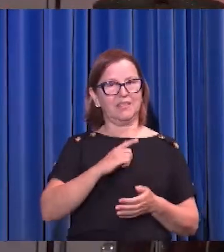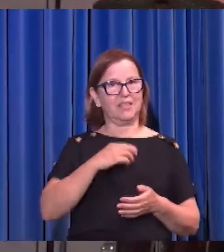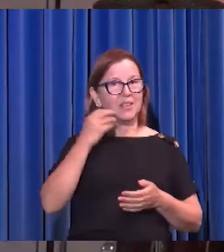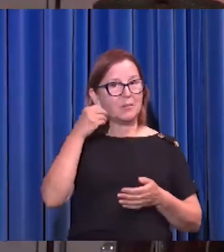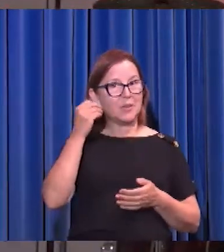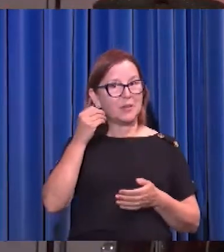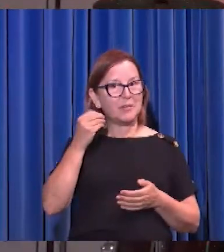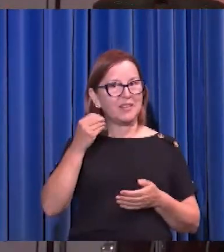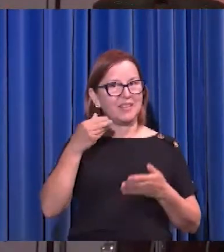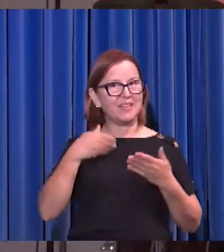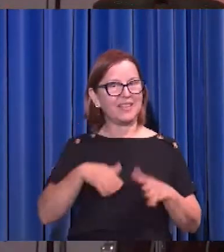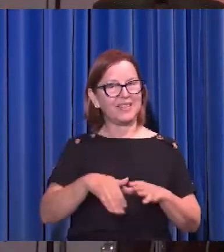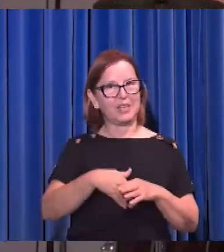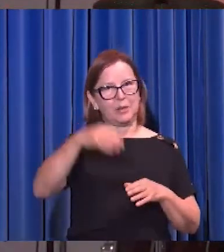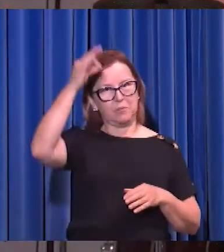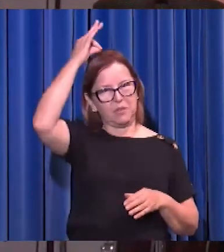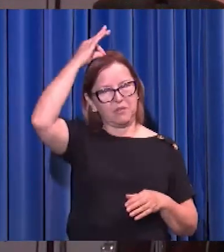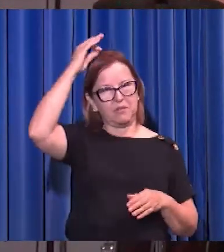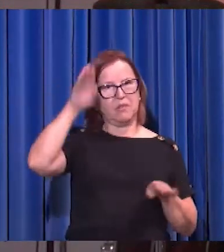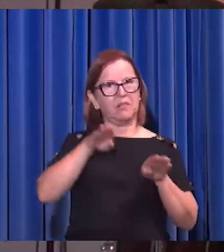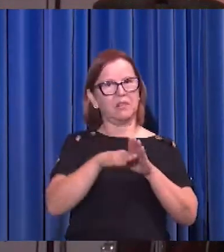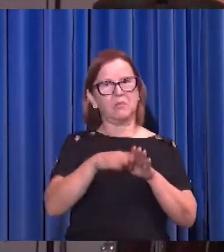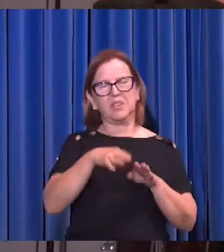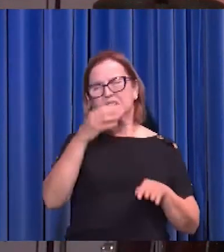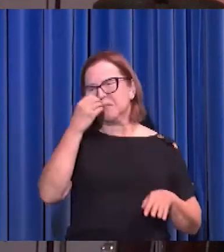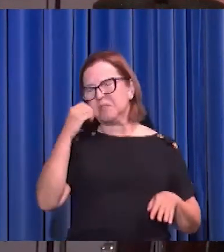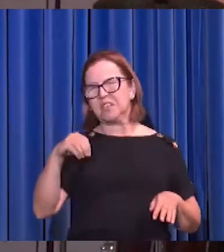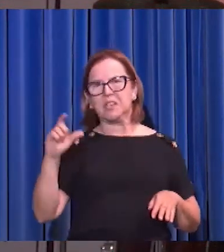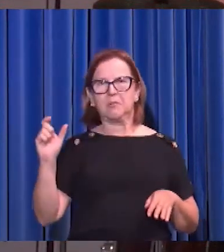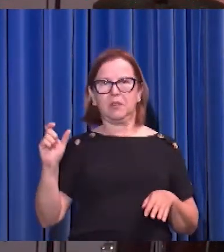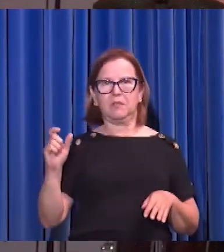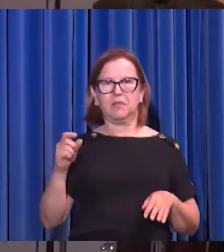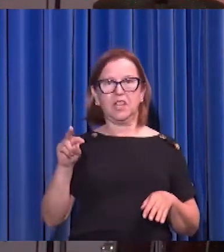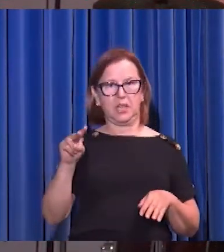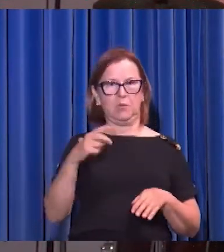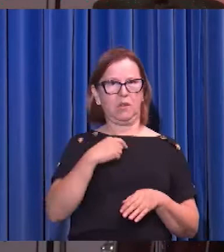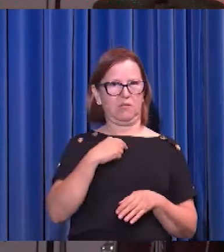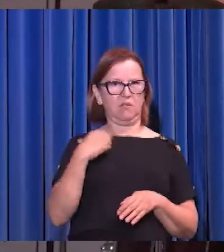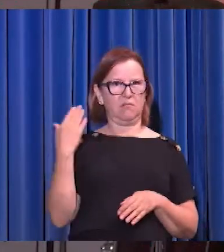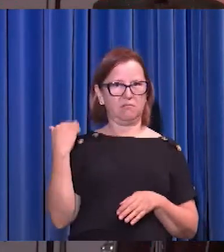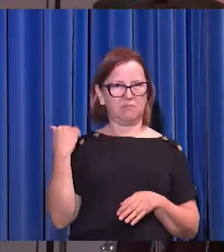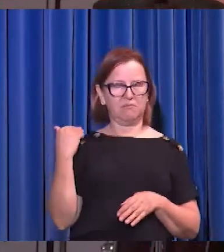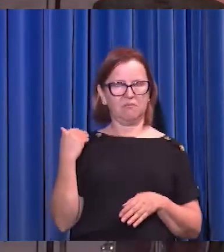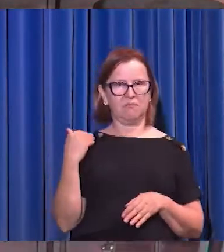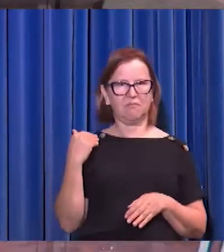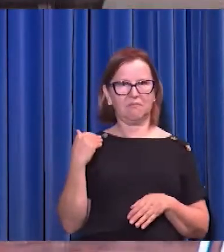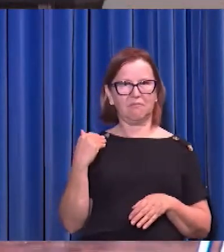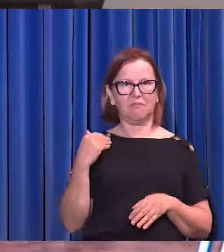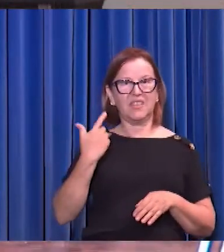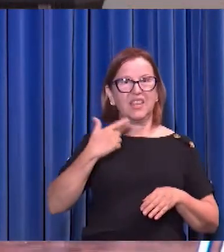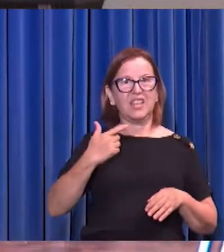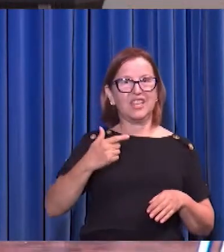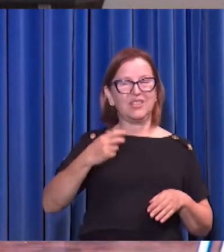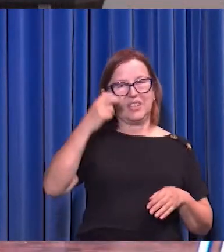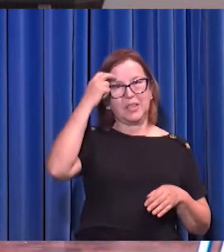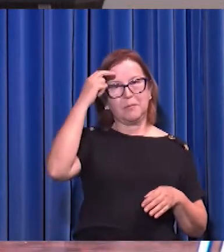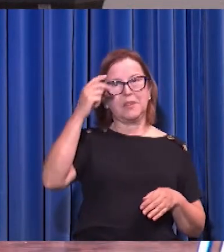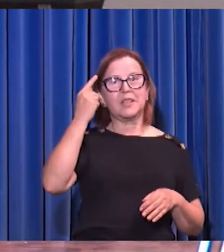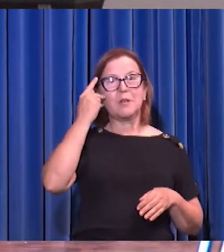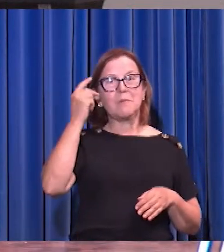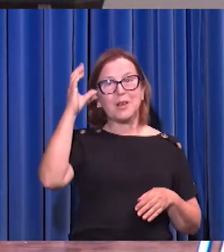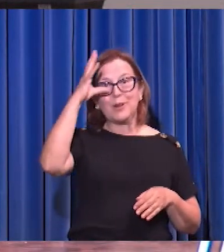nascimento, também rejeitavam a palavra, como eu também rejeitei. E eu não tinha capacidade para compreender